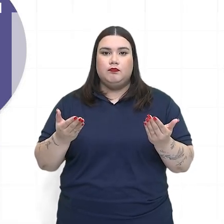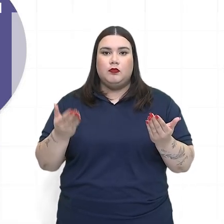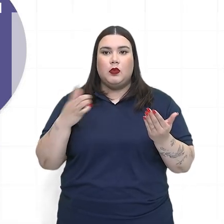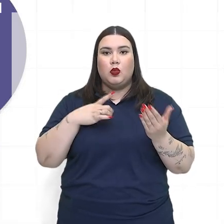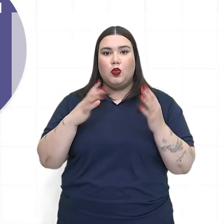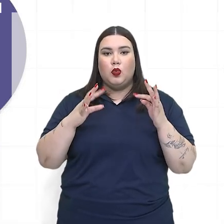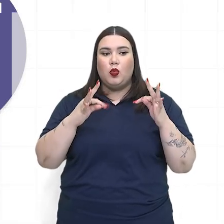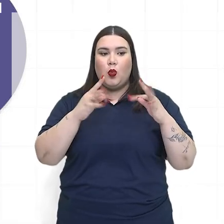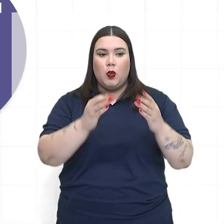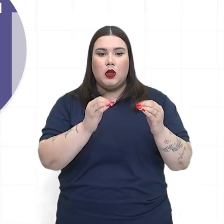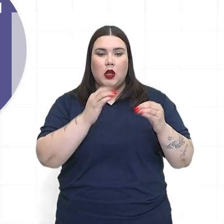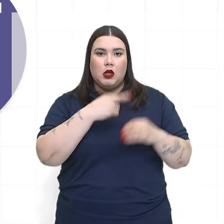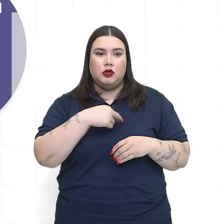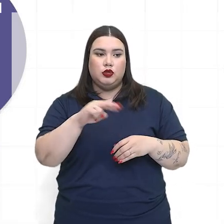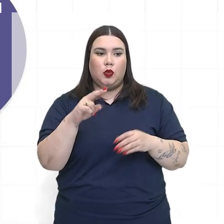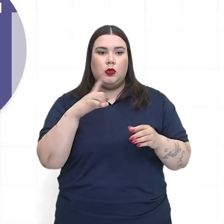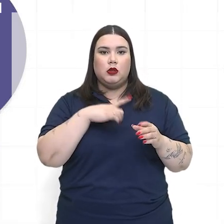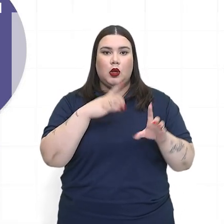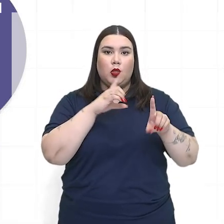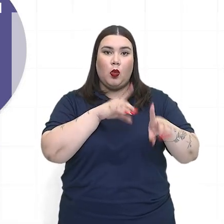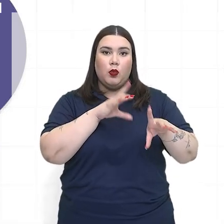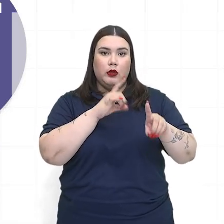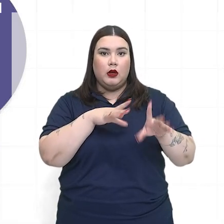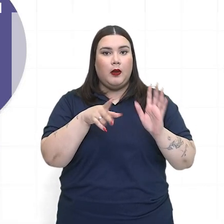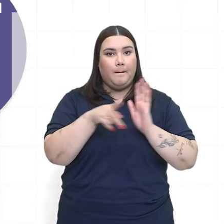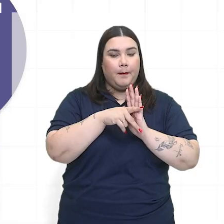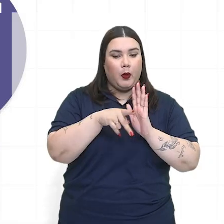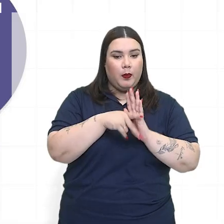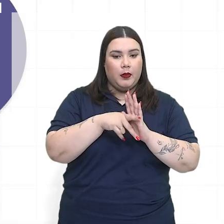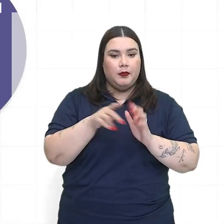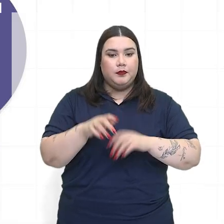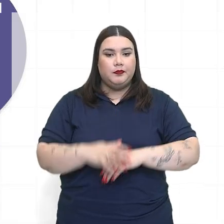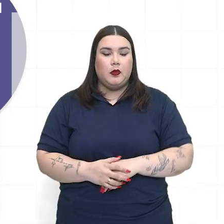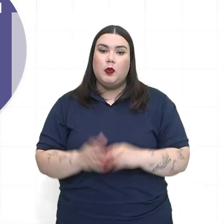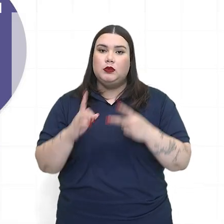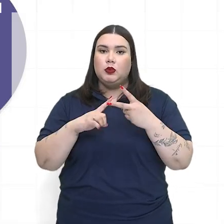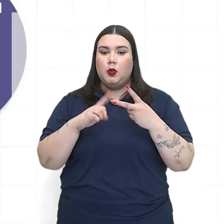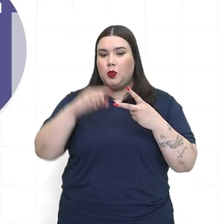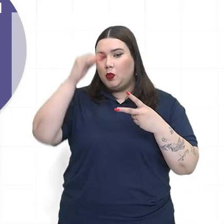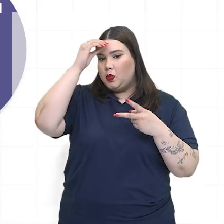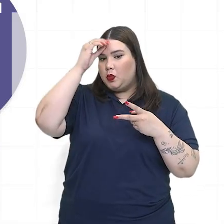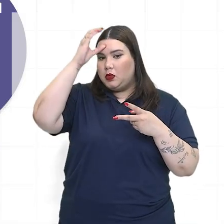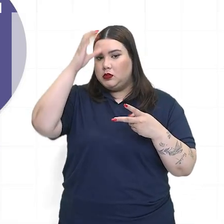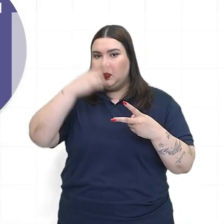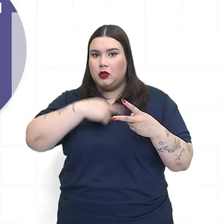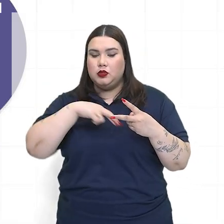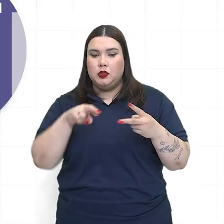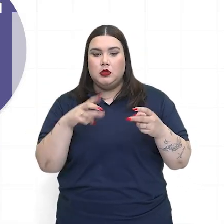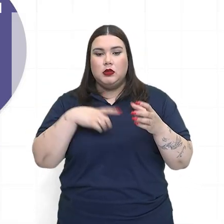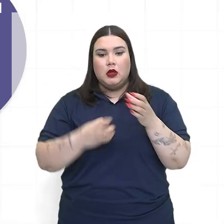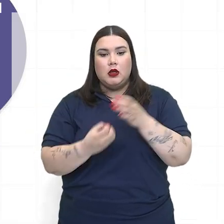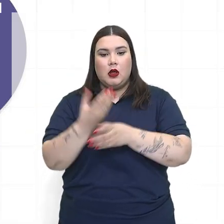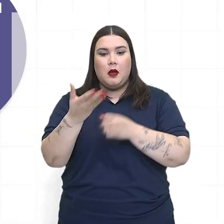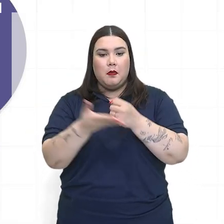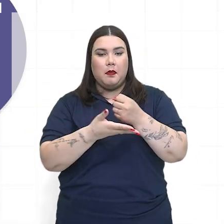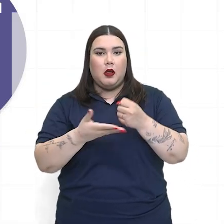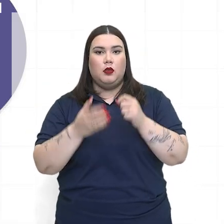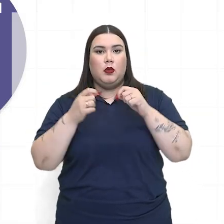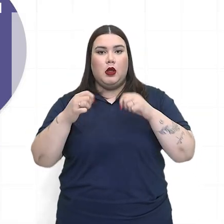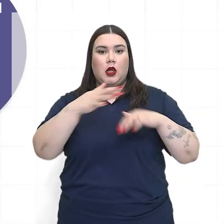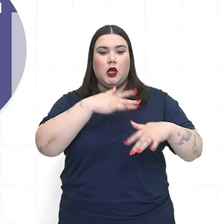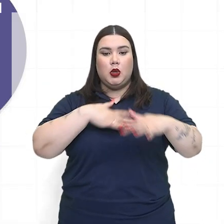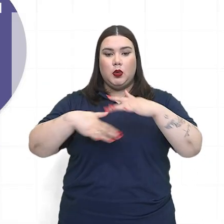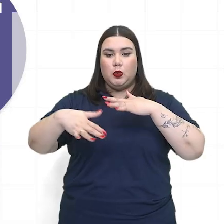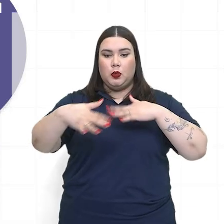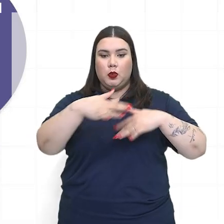tem uma doutrina, né? Também nós temos, os conhecimentos religiosos formam a base para rituais